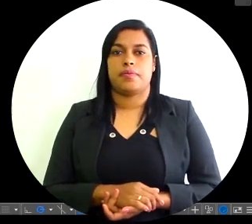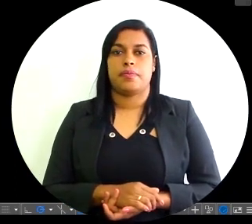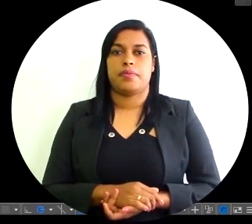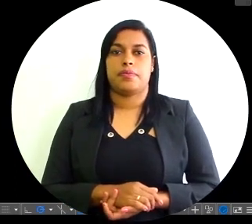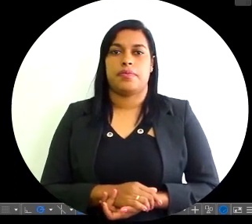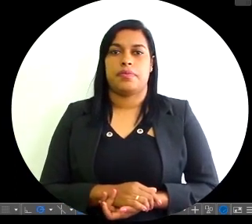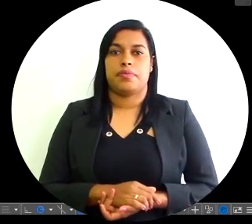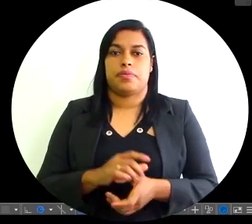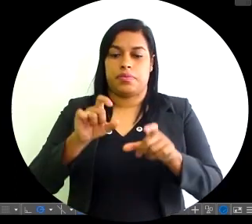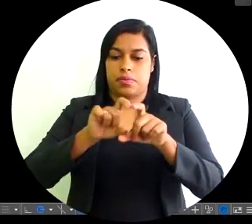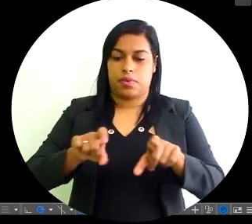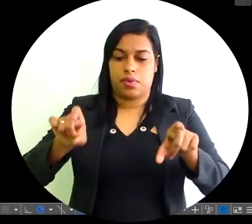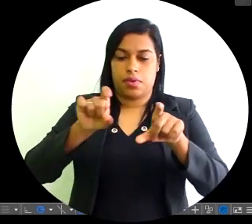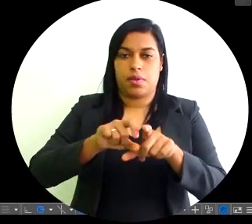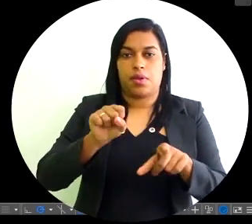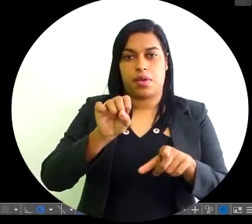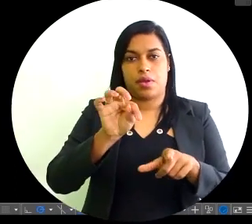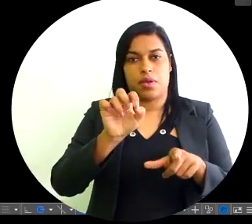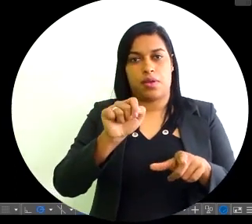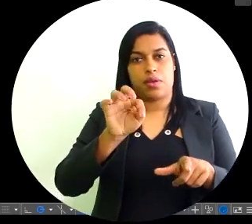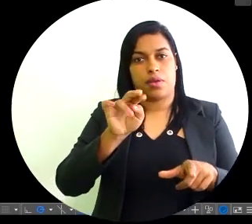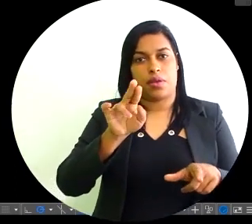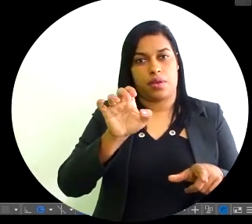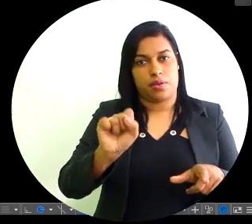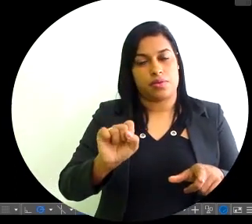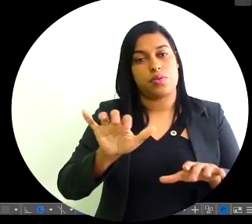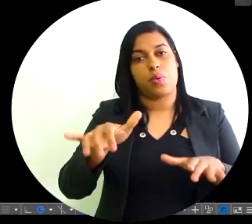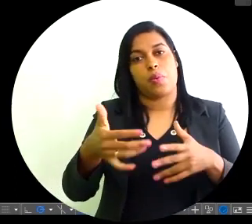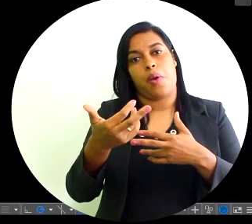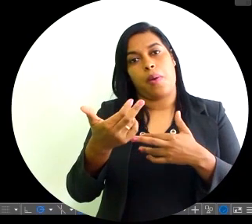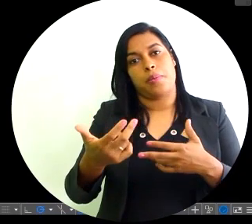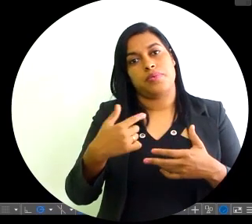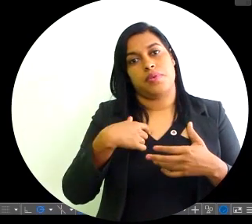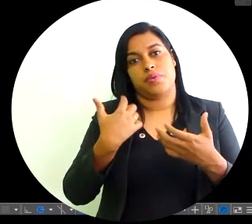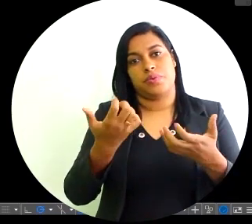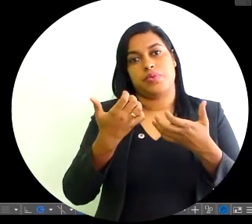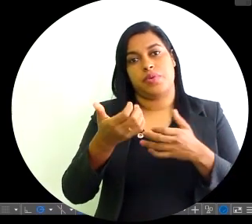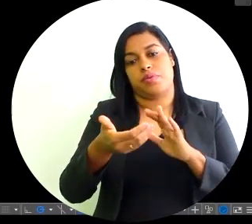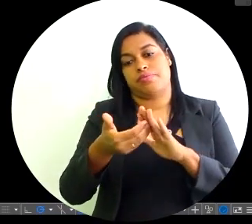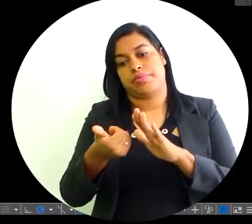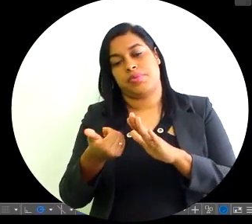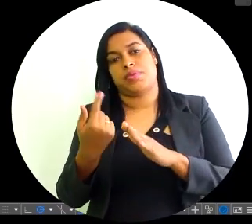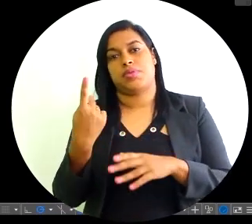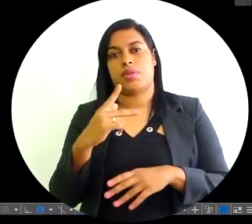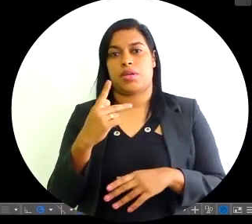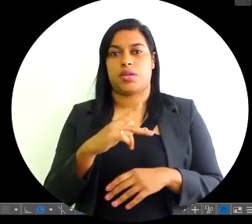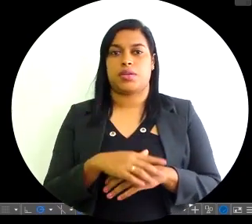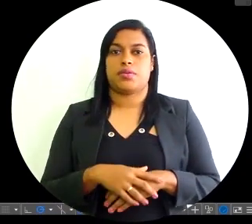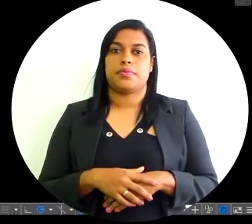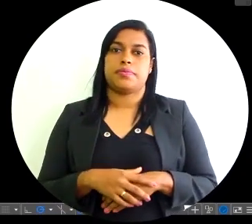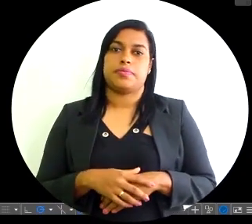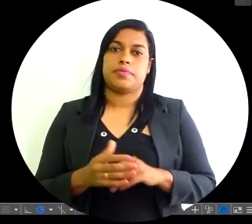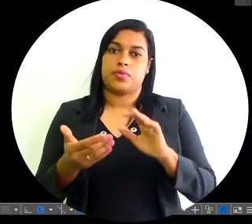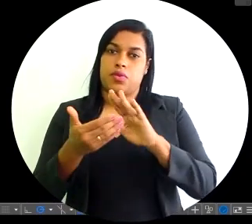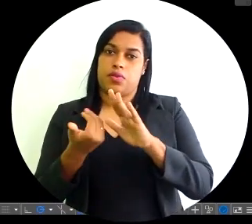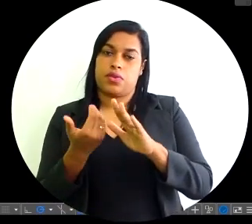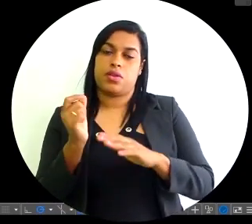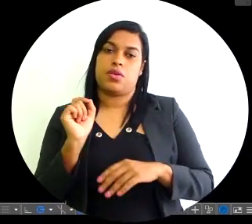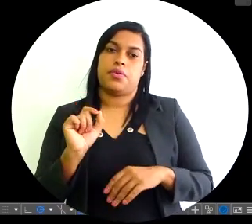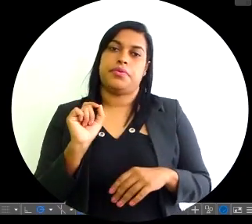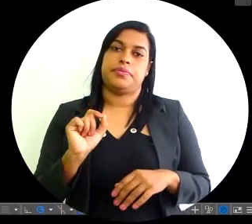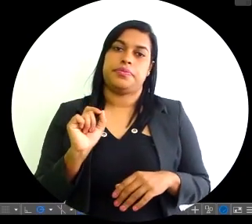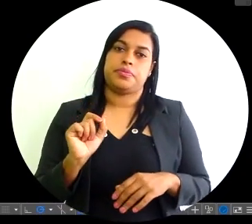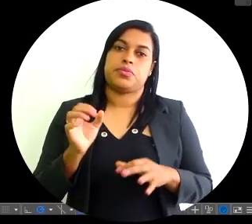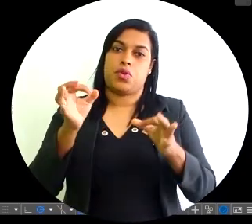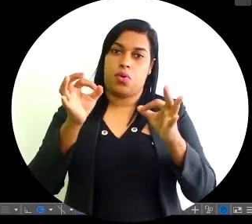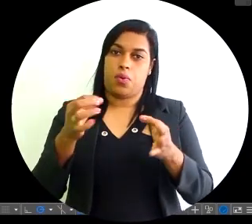Aqui a barra de status já me fala qual que é o objeto que eu quero mover. Nesse caso eu vou mover aqui